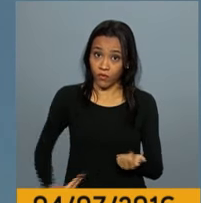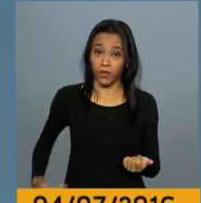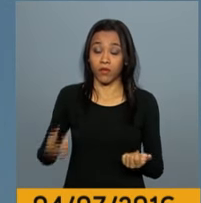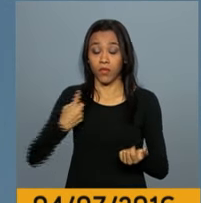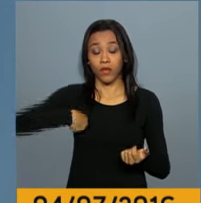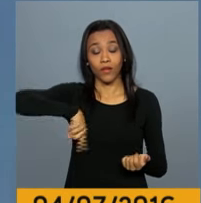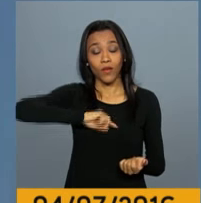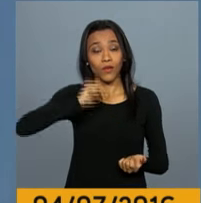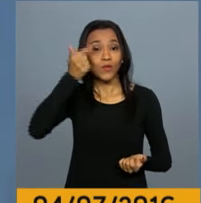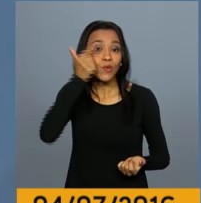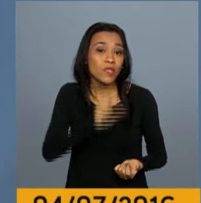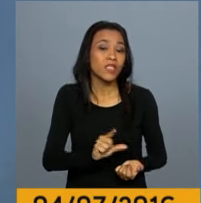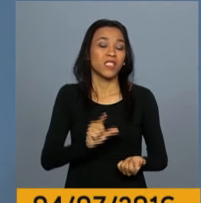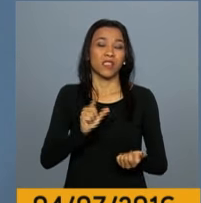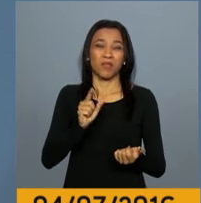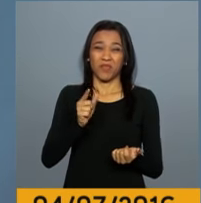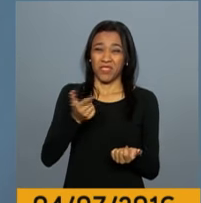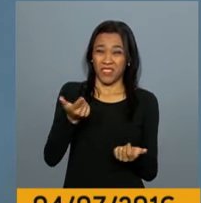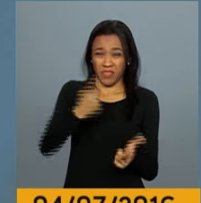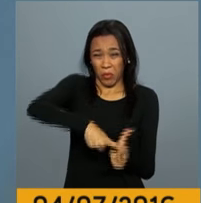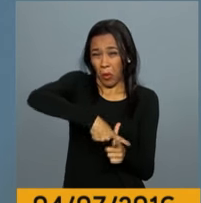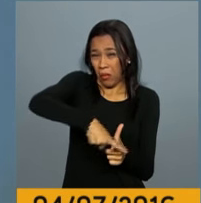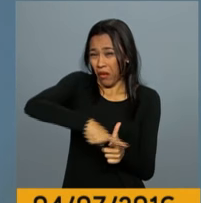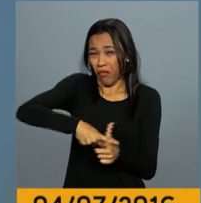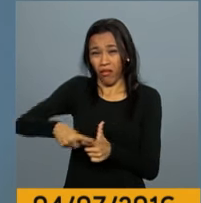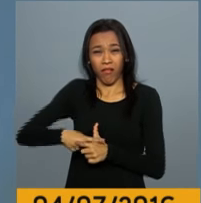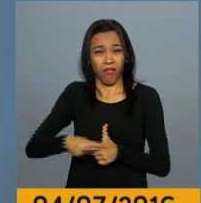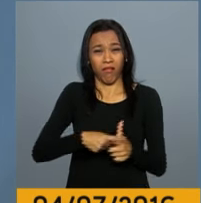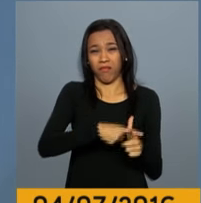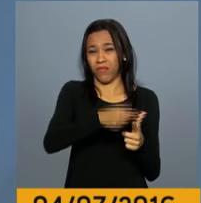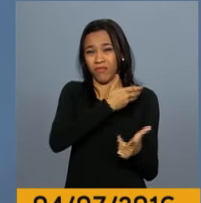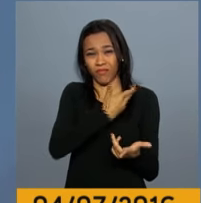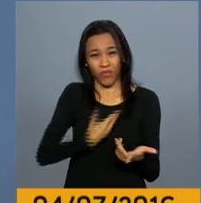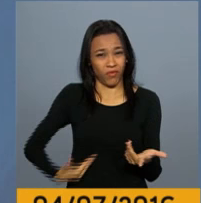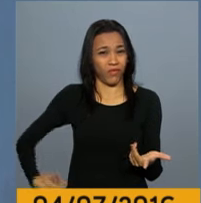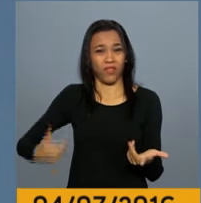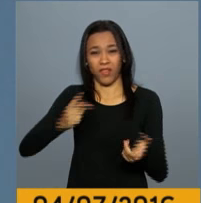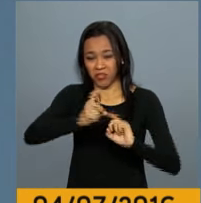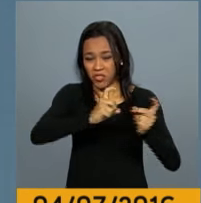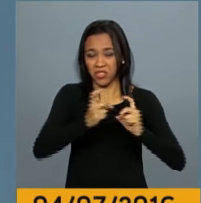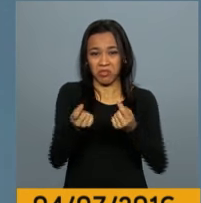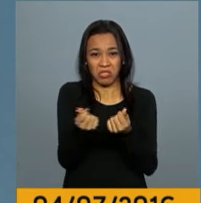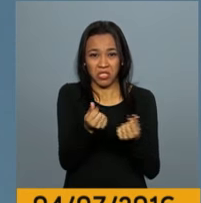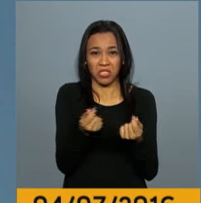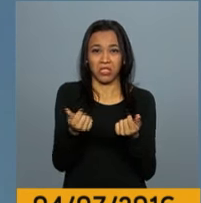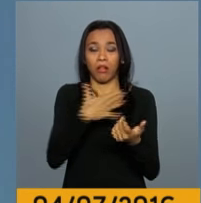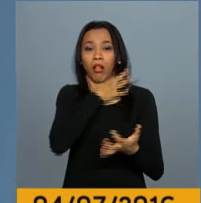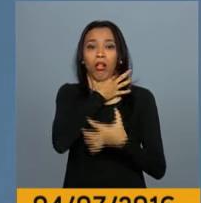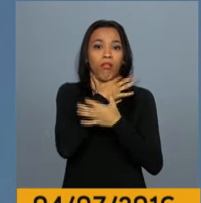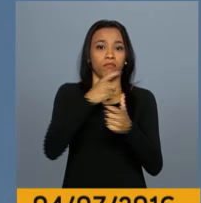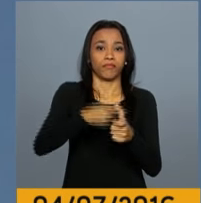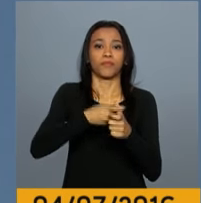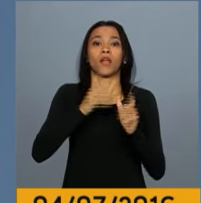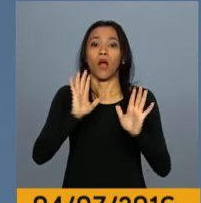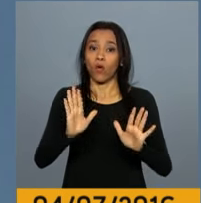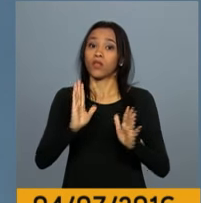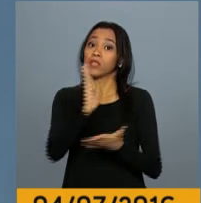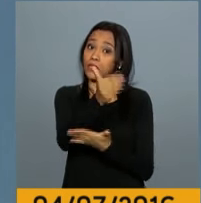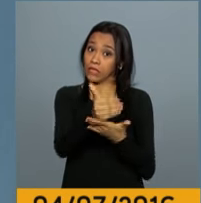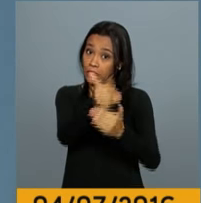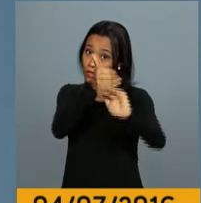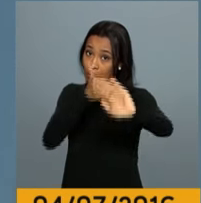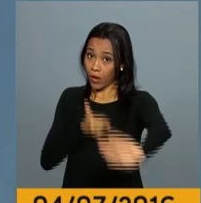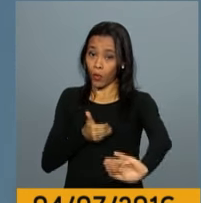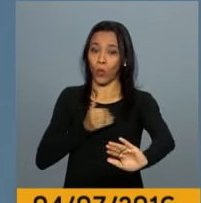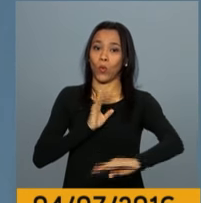sair deste cenário mais dramático que estamos, está espalhada entre a União e os Estados.